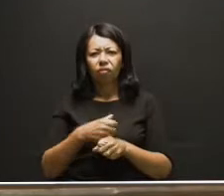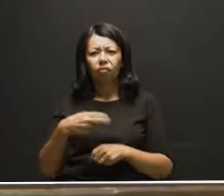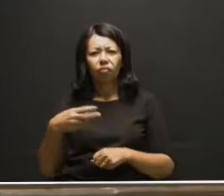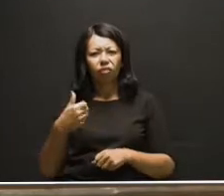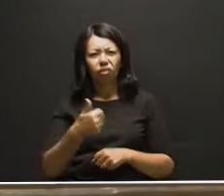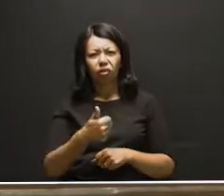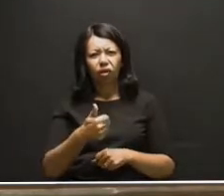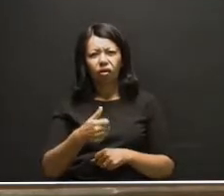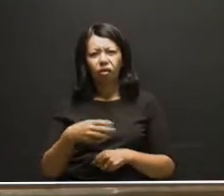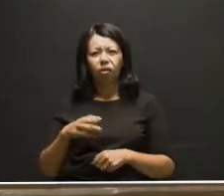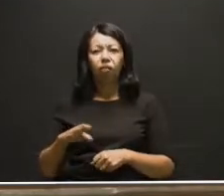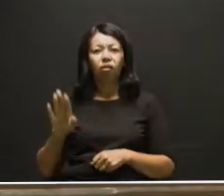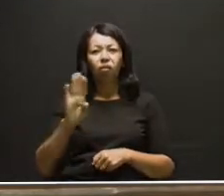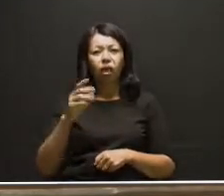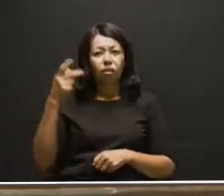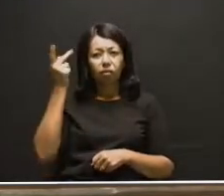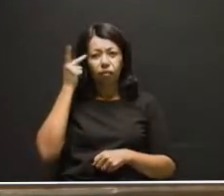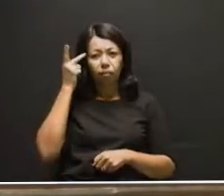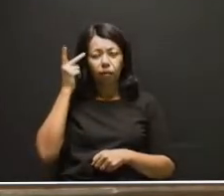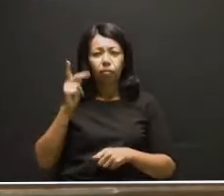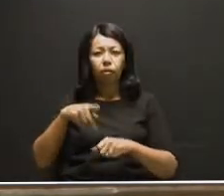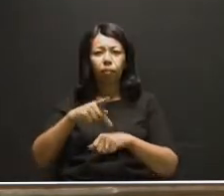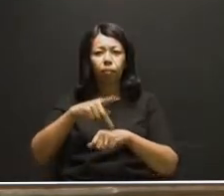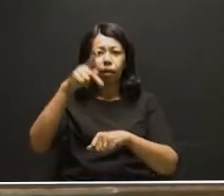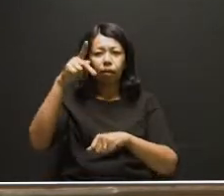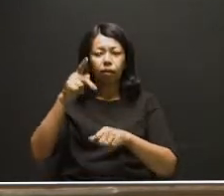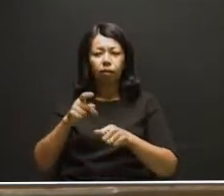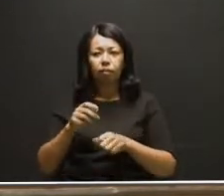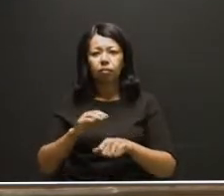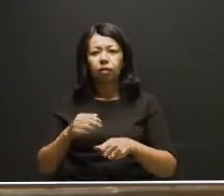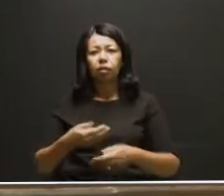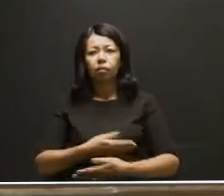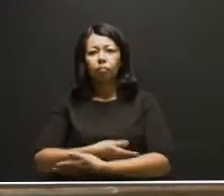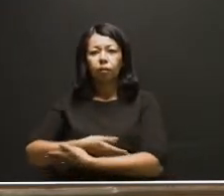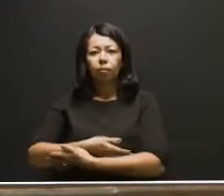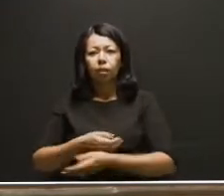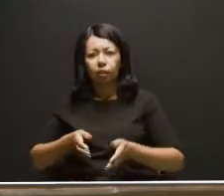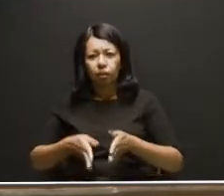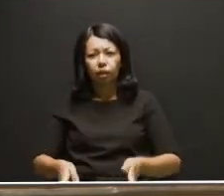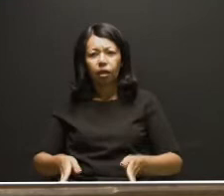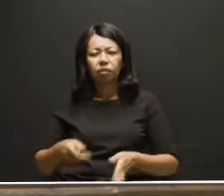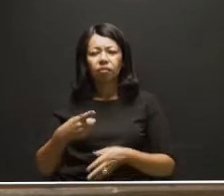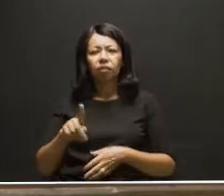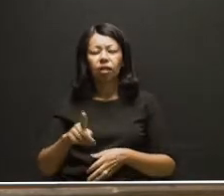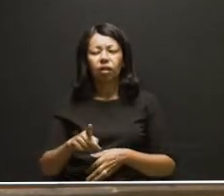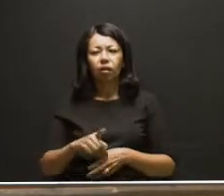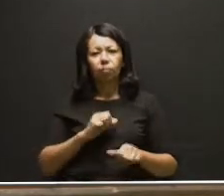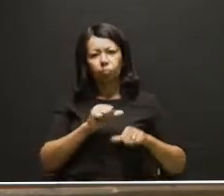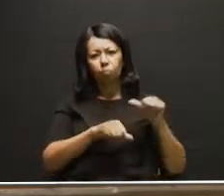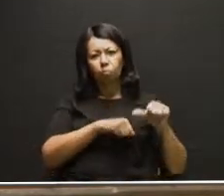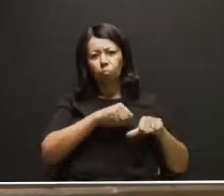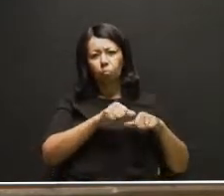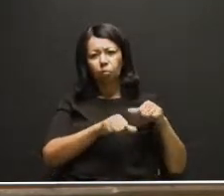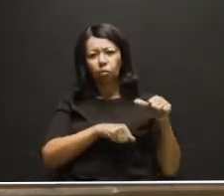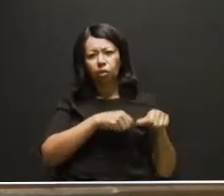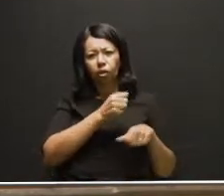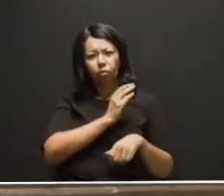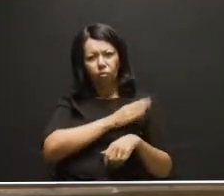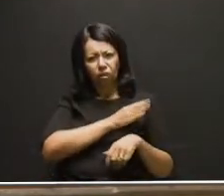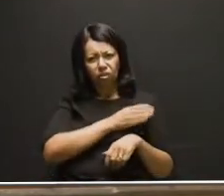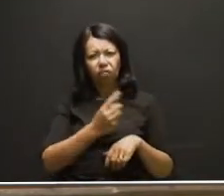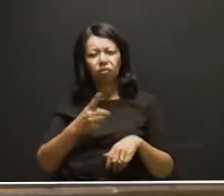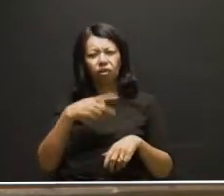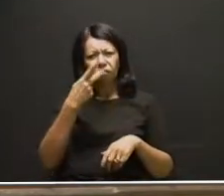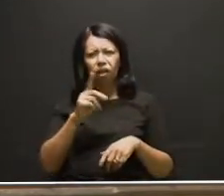paulo que é um país que a criança nasce o médico vai lá arrancou o coração coloca outro que o senhor vê que